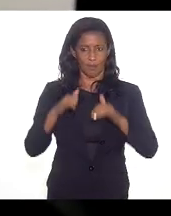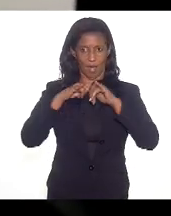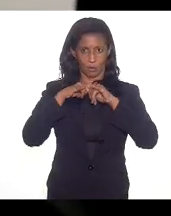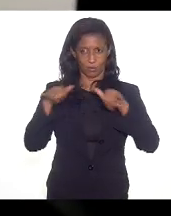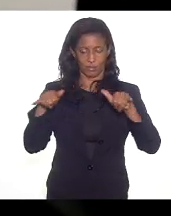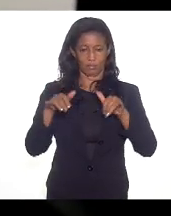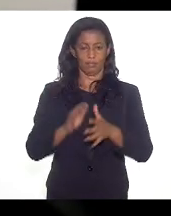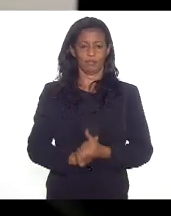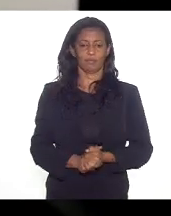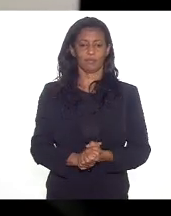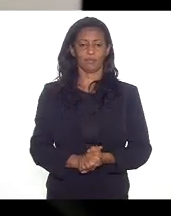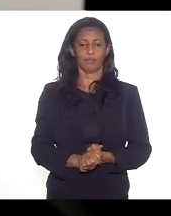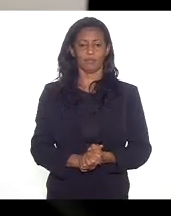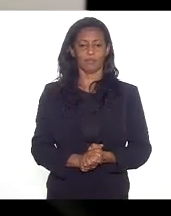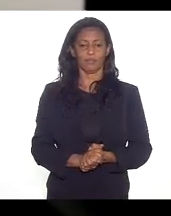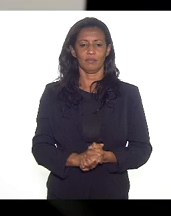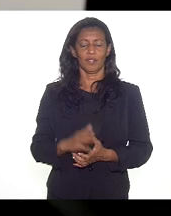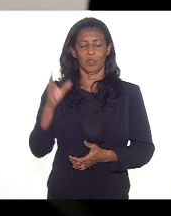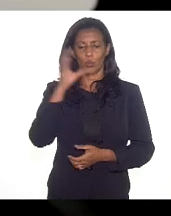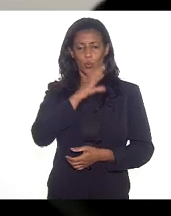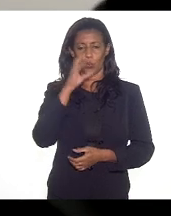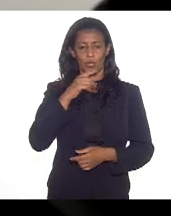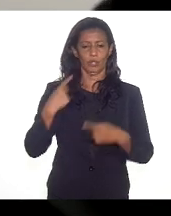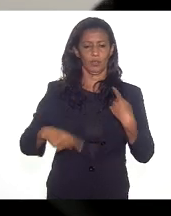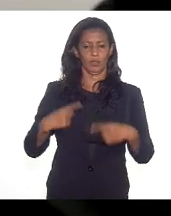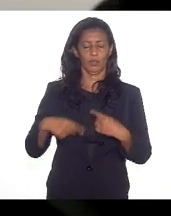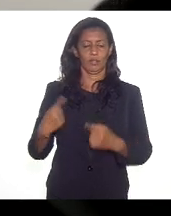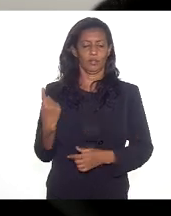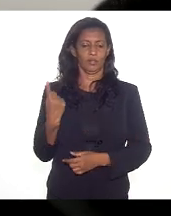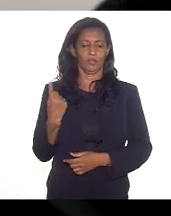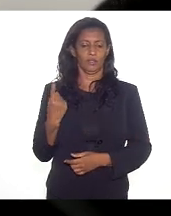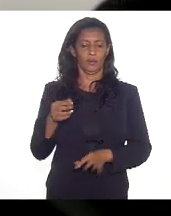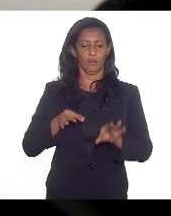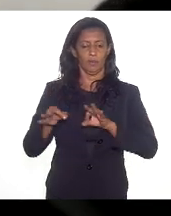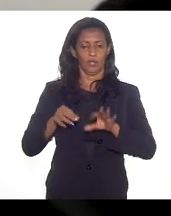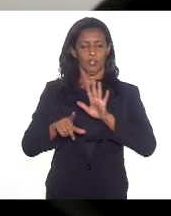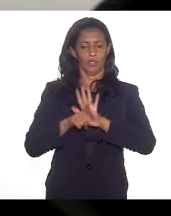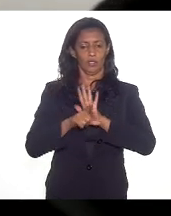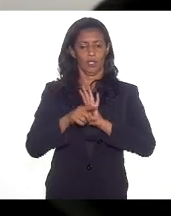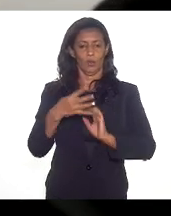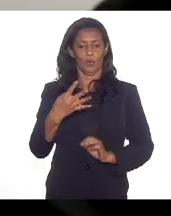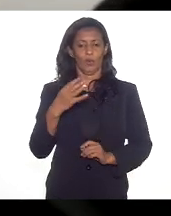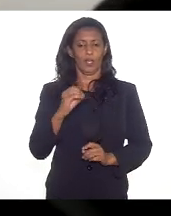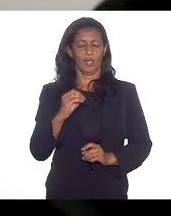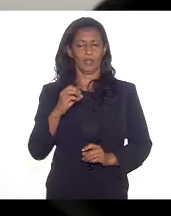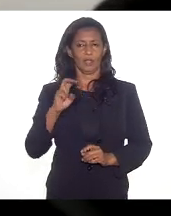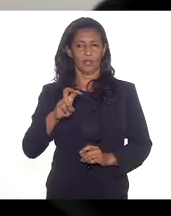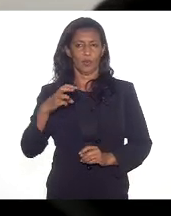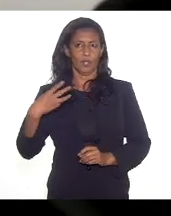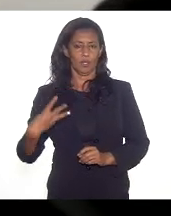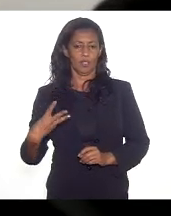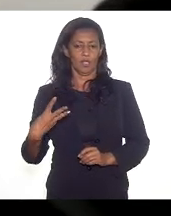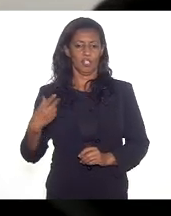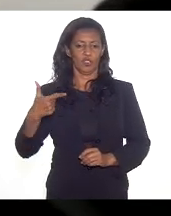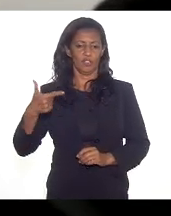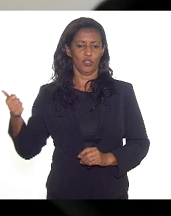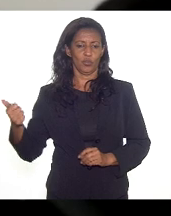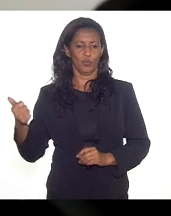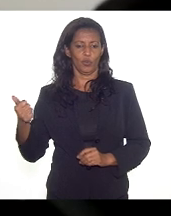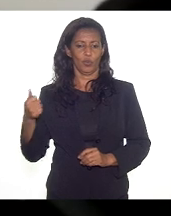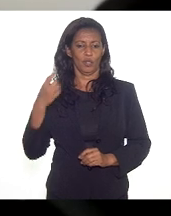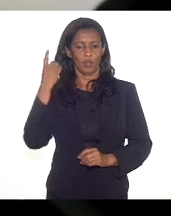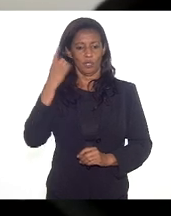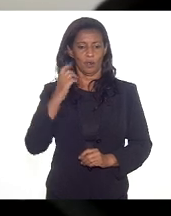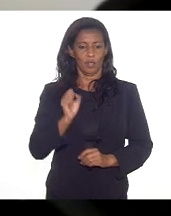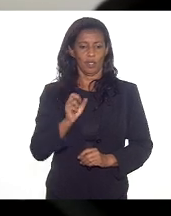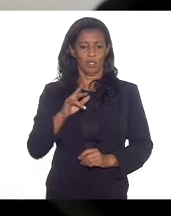Anuncio, em regime de urgência, em discussão única, projeto de lei 4053 de 21, de autoria do deputado Sérgio Fernandes, que